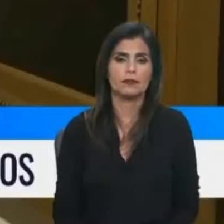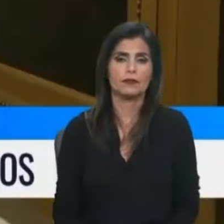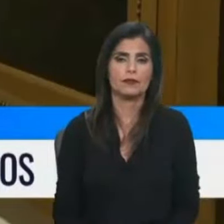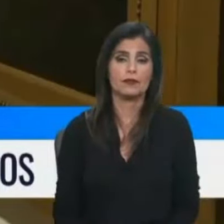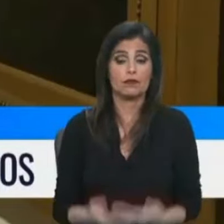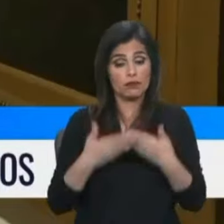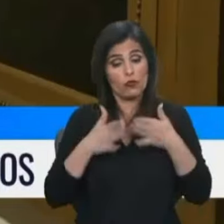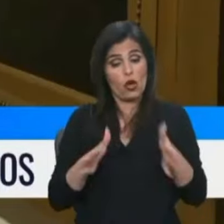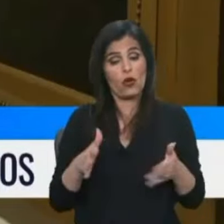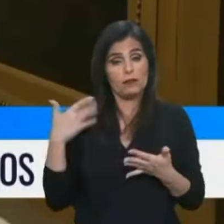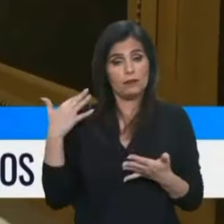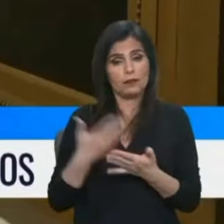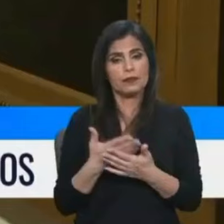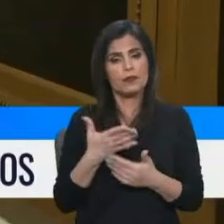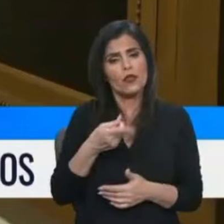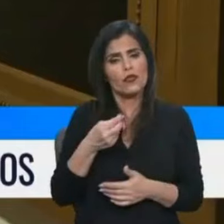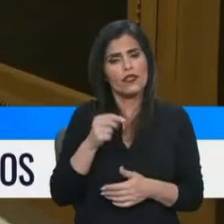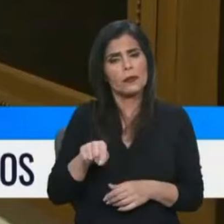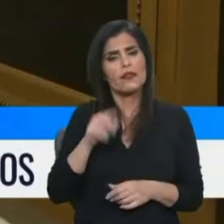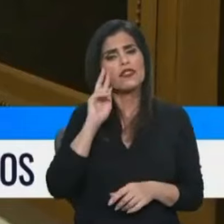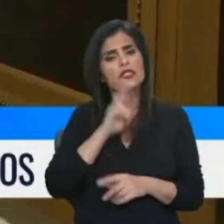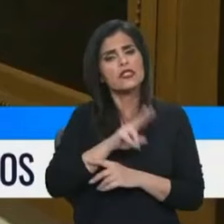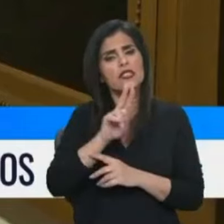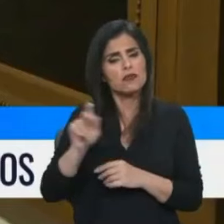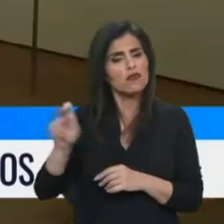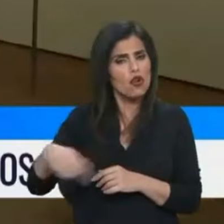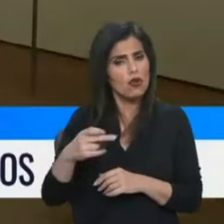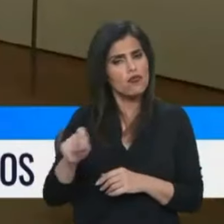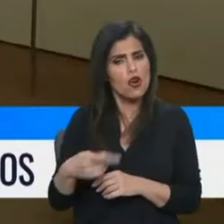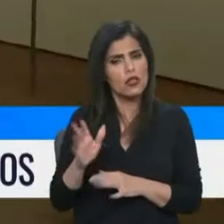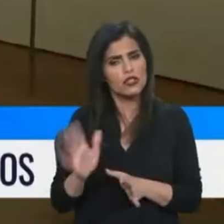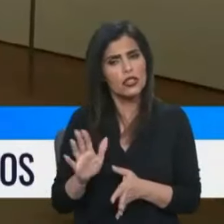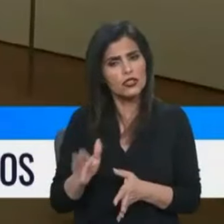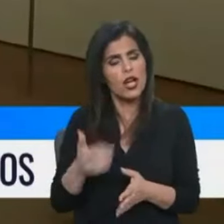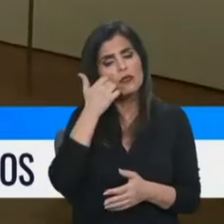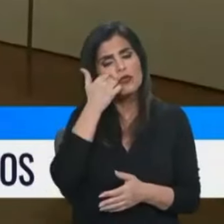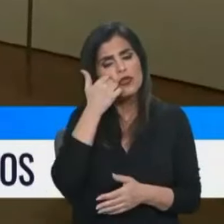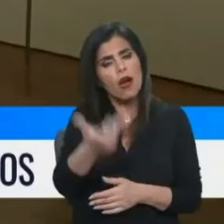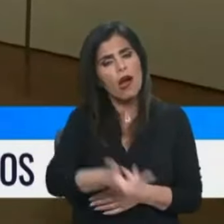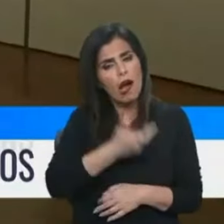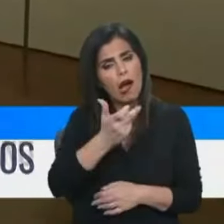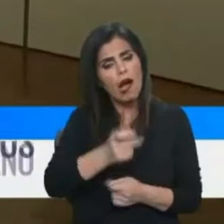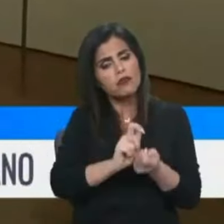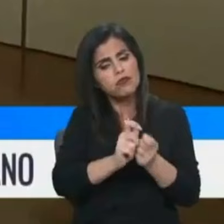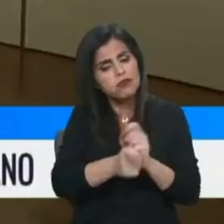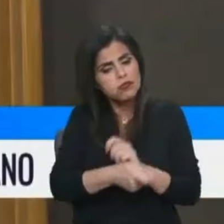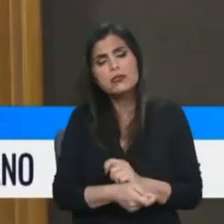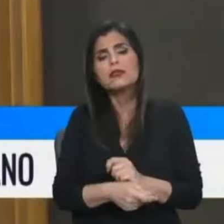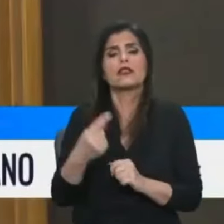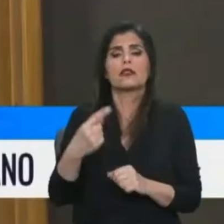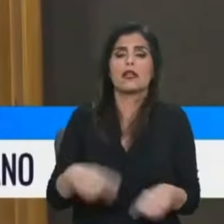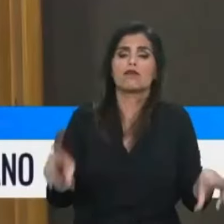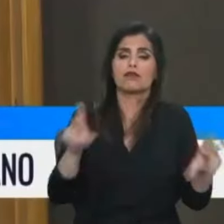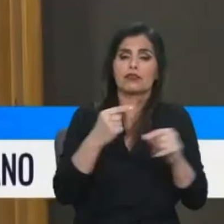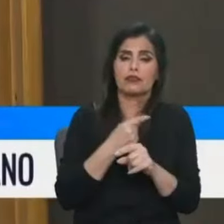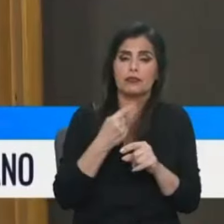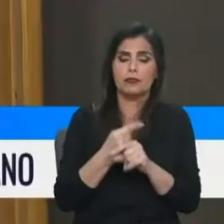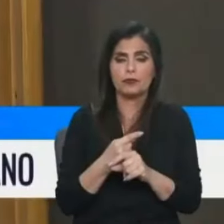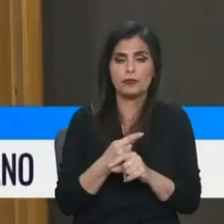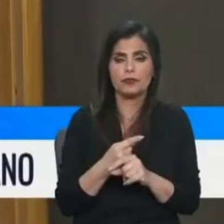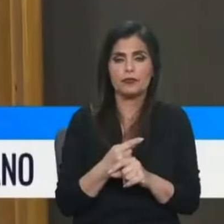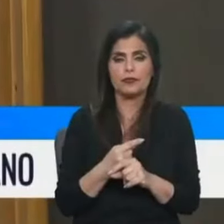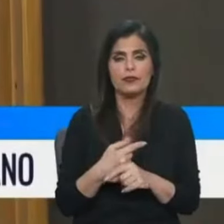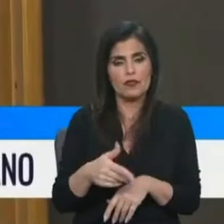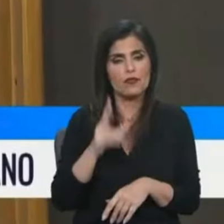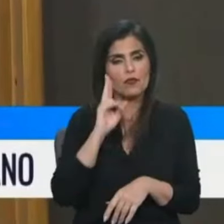Desde a reabertura, perto de 90 mil visitantes passaram pelo museu. A exposição de longa duração foi renovada e traz novidades. Vamos